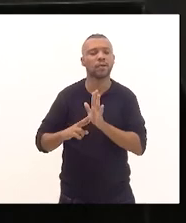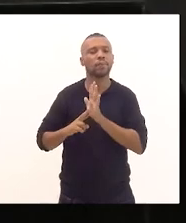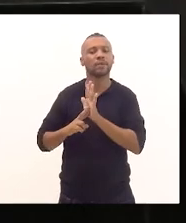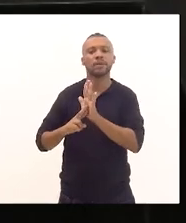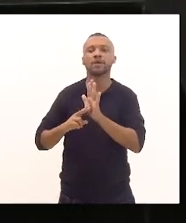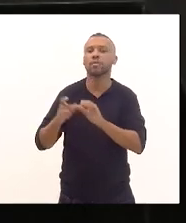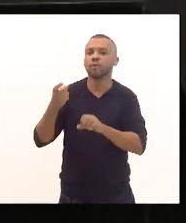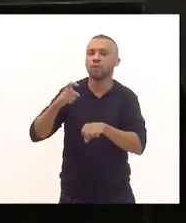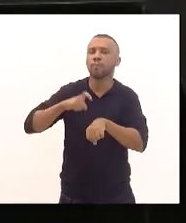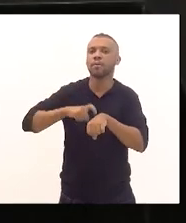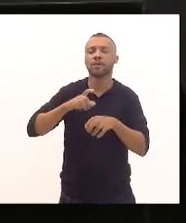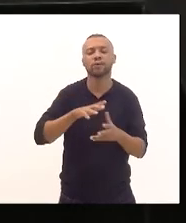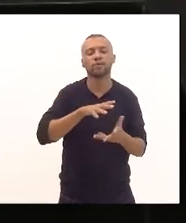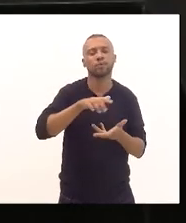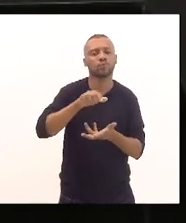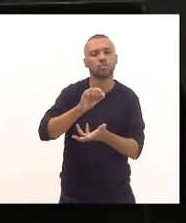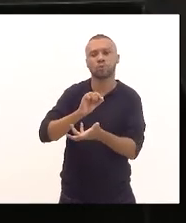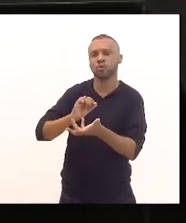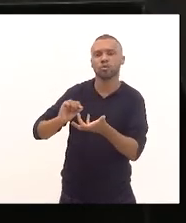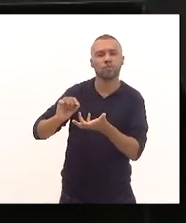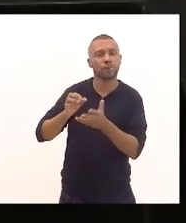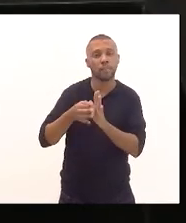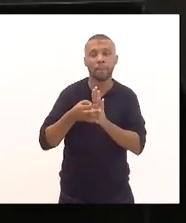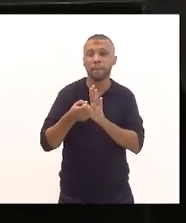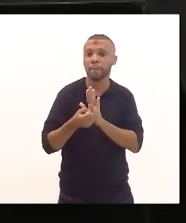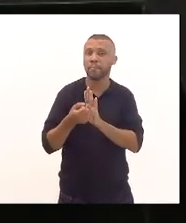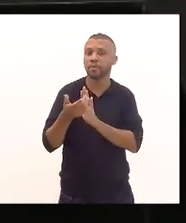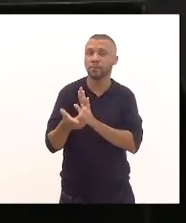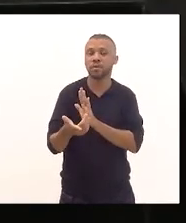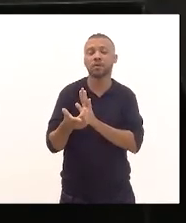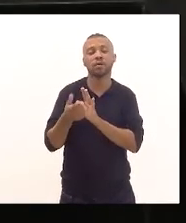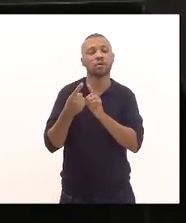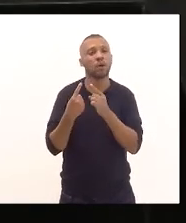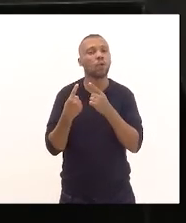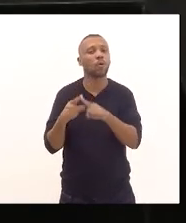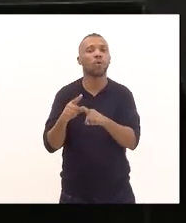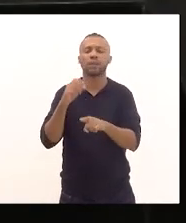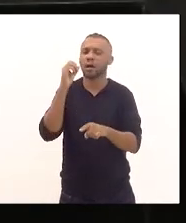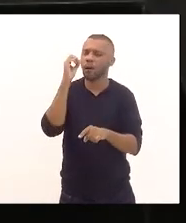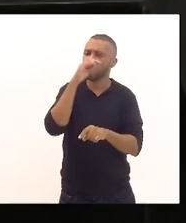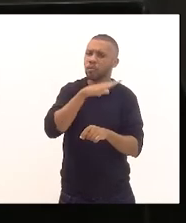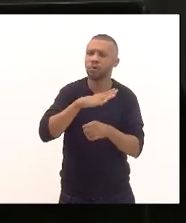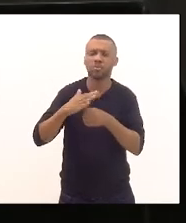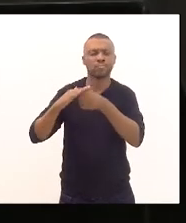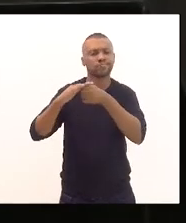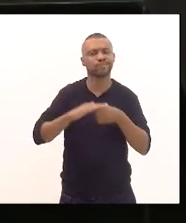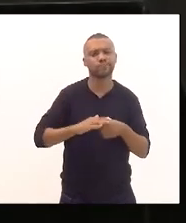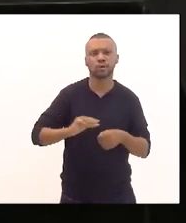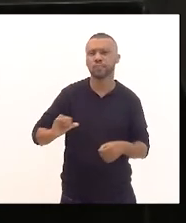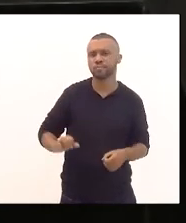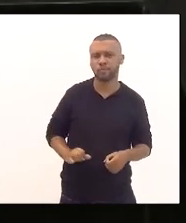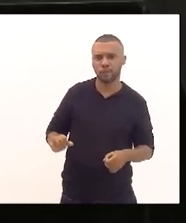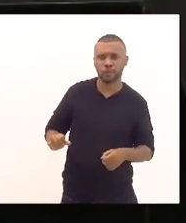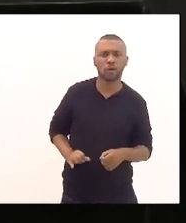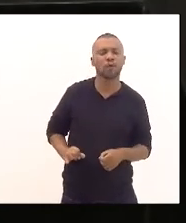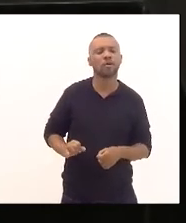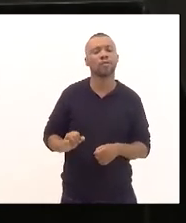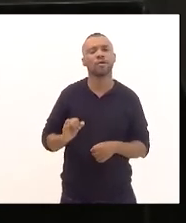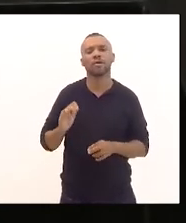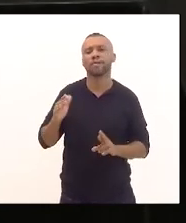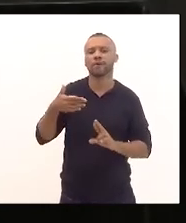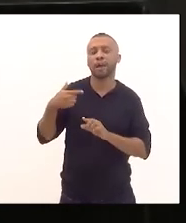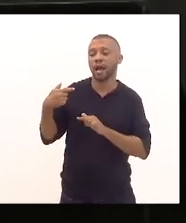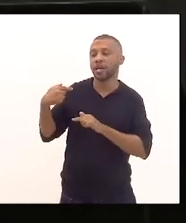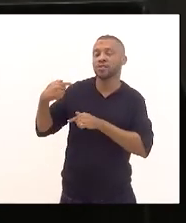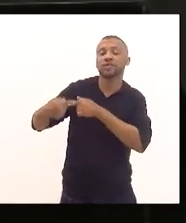mundo inteiro manifesta a sua oposição aos abusos e Sofrimentos infligidos a nossa